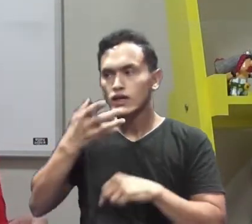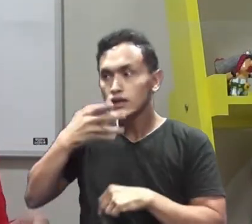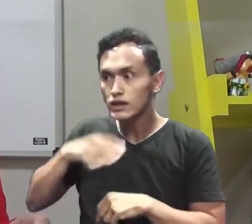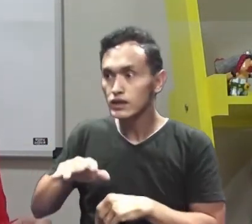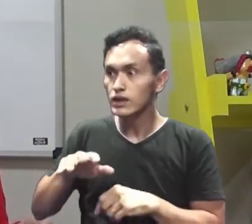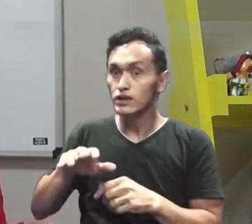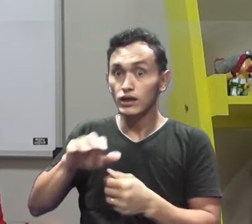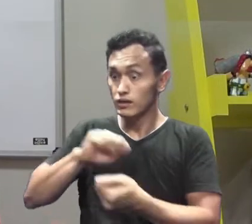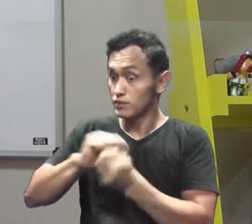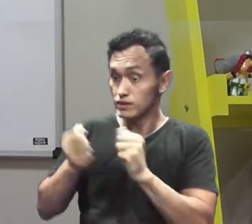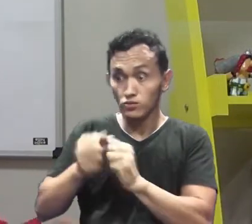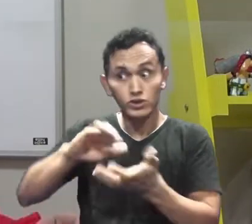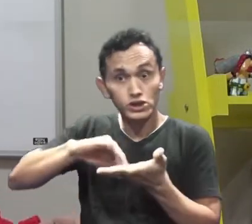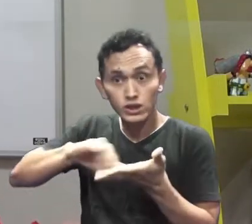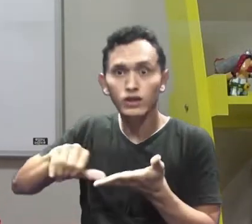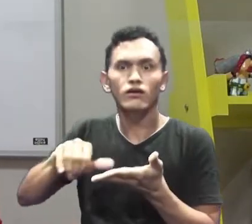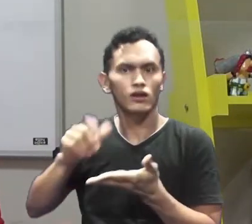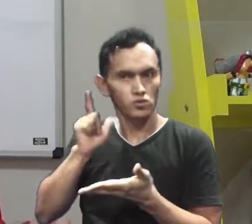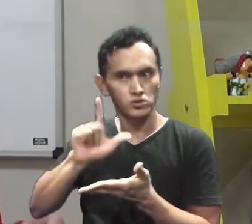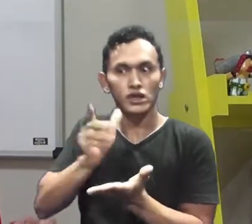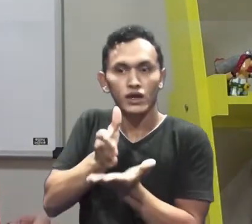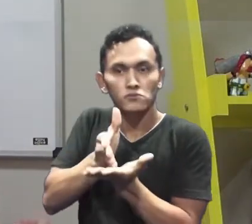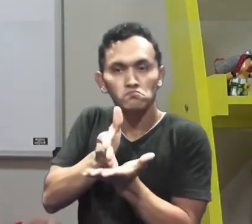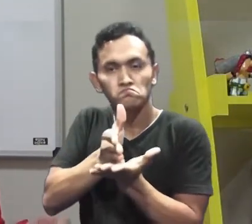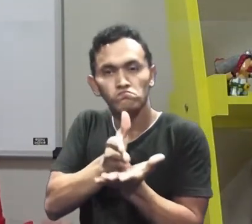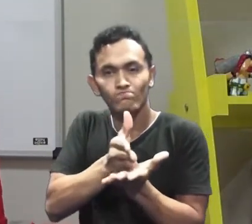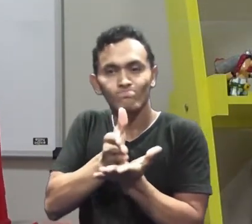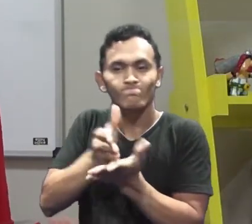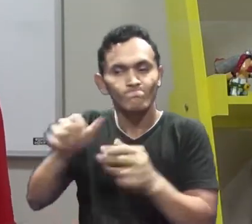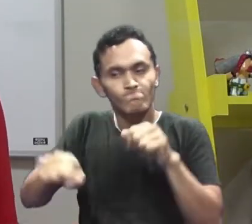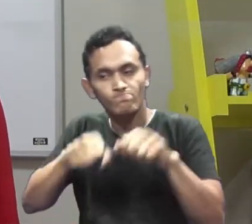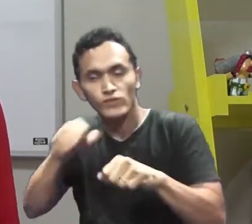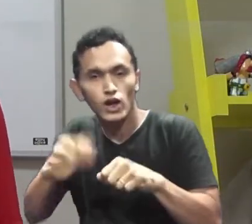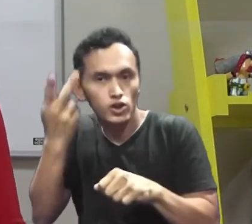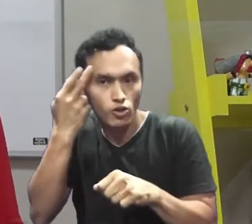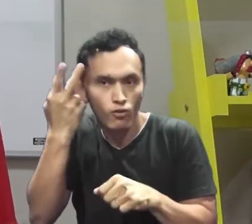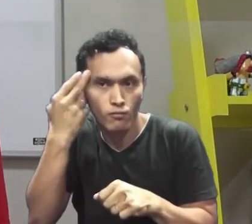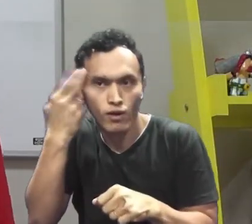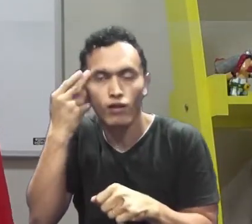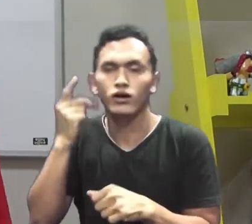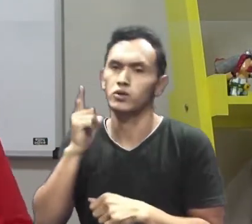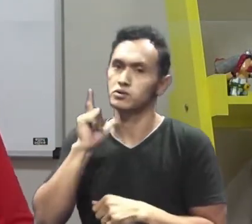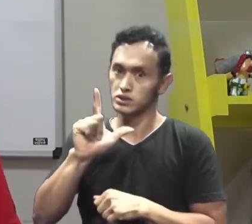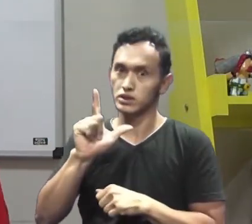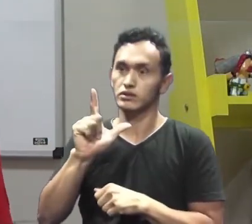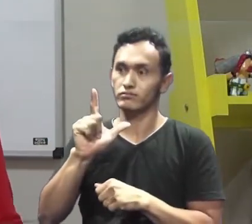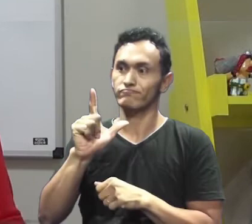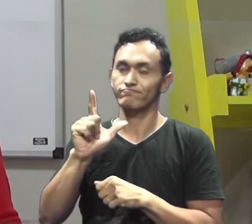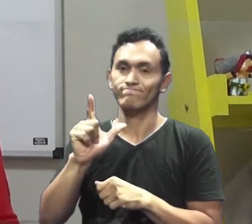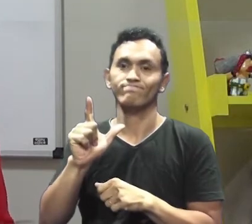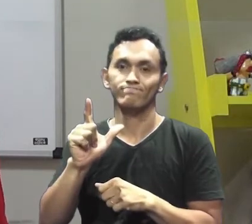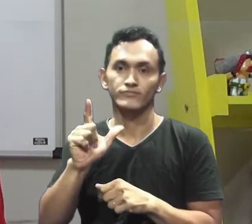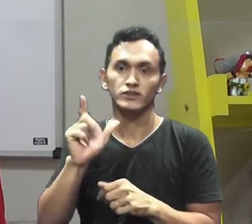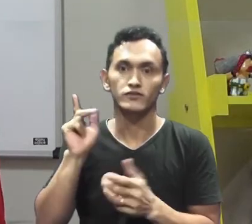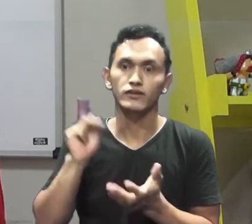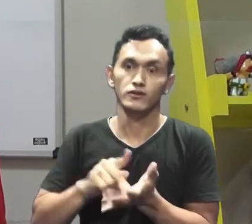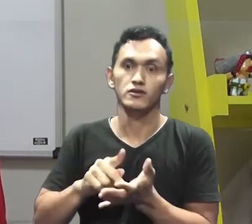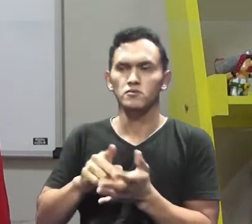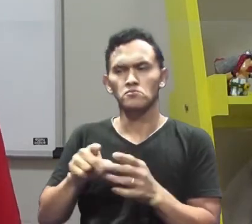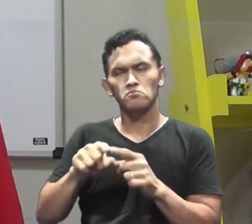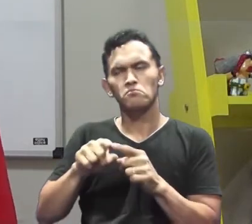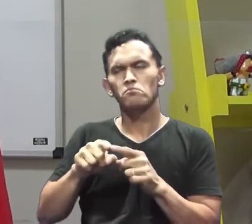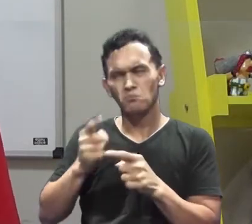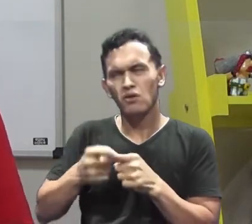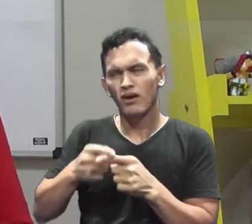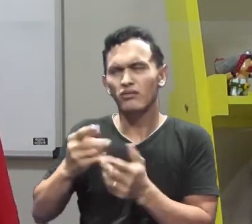ela consegue se equilibrar durante algum tempo, até ela conseguir uma maior estabilidade. porque no começo ela fica um pouco ainda